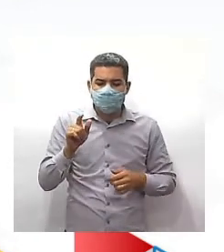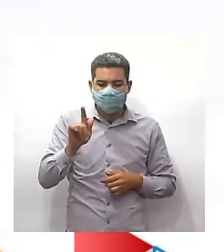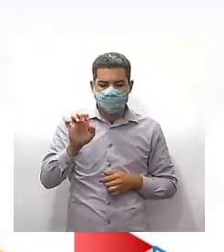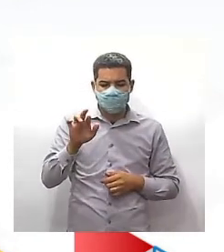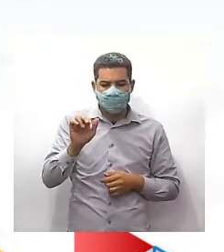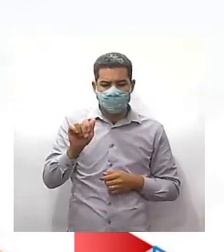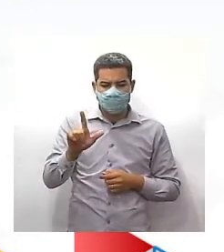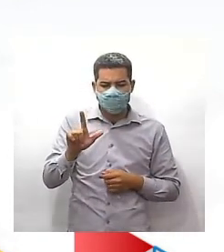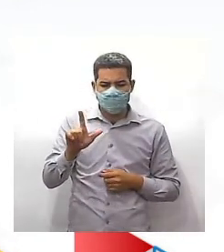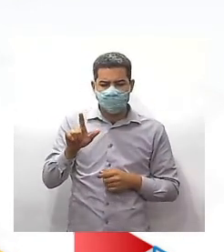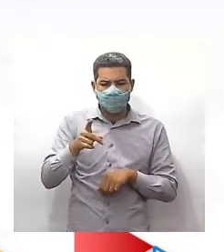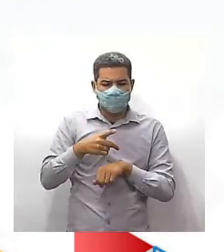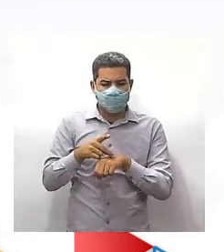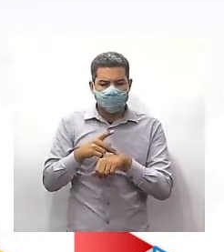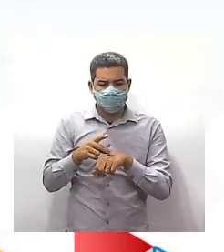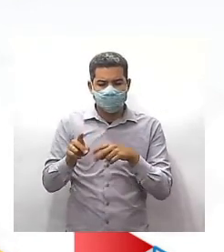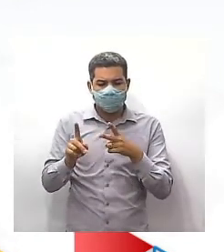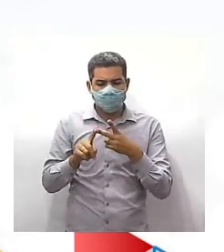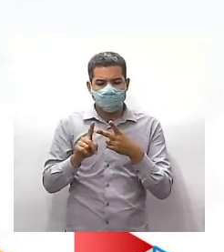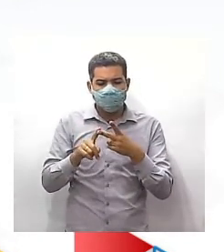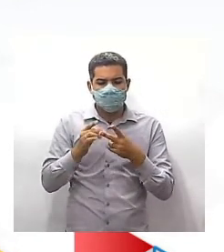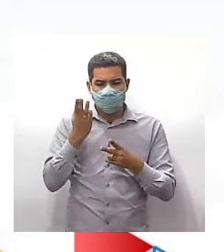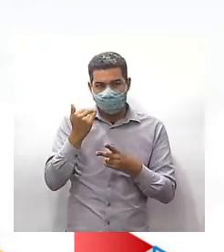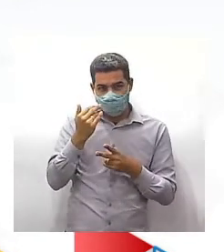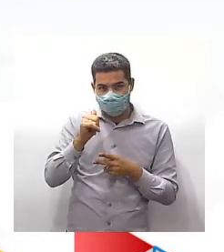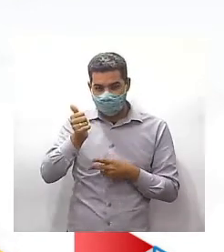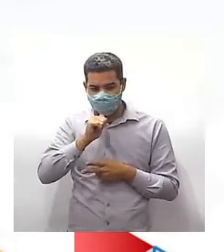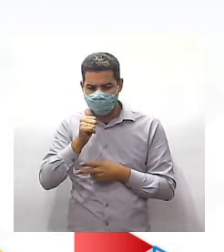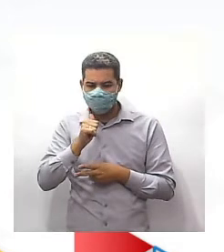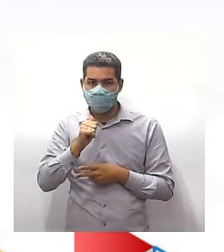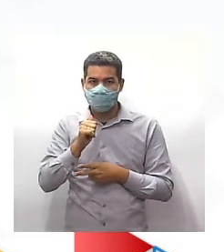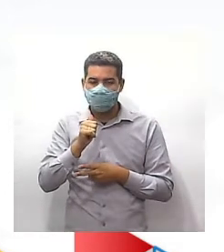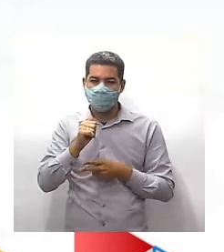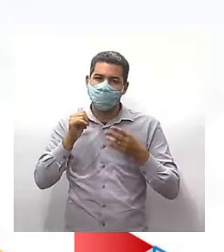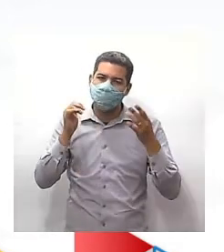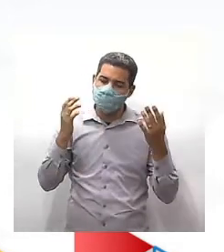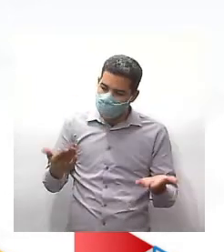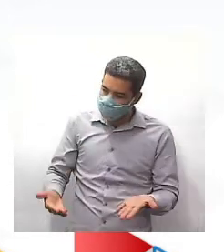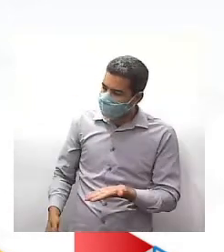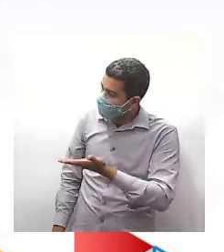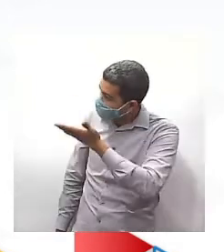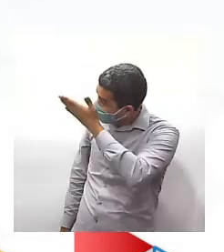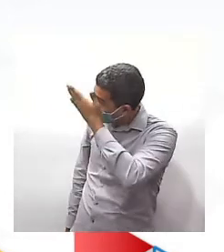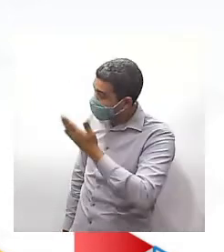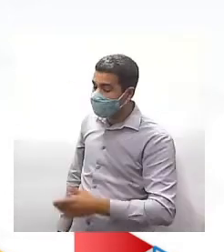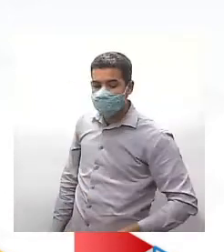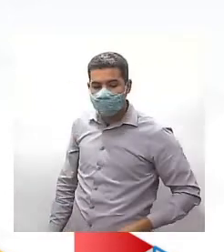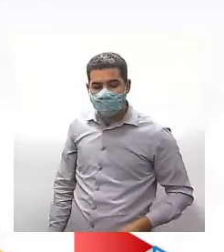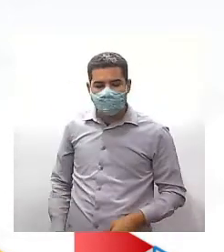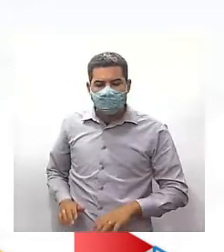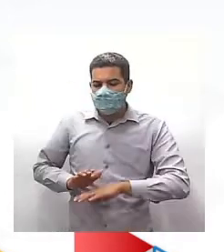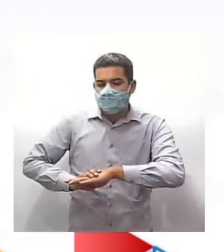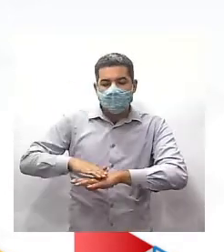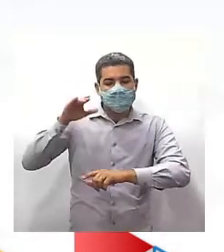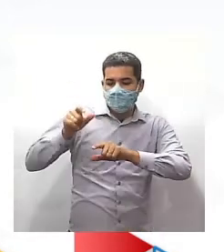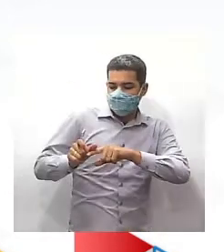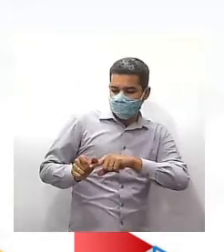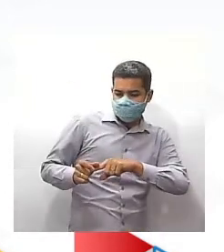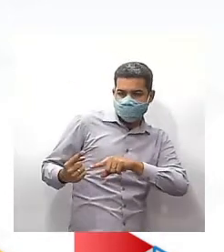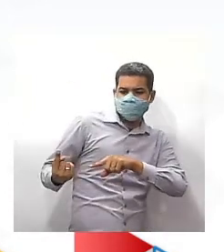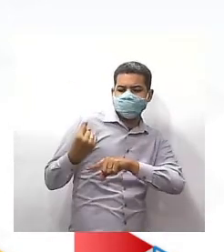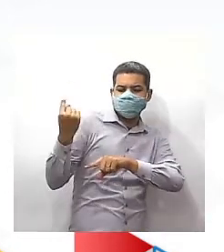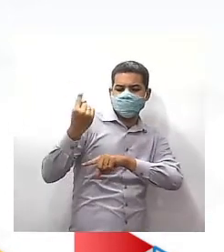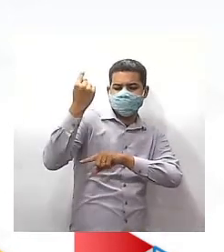geral? Não, né? Foi alimentação e bebida? É claro que foi. É a maior coluna.